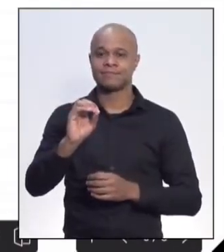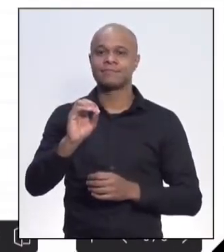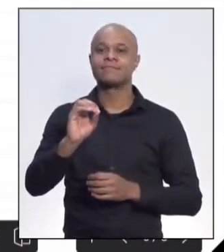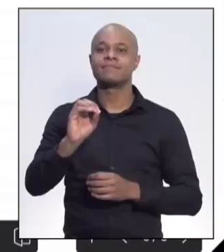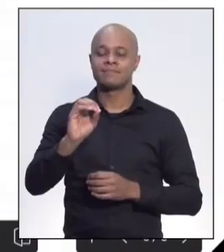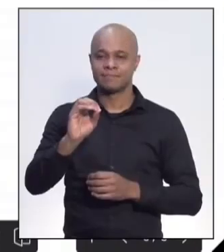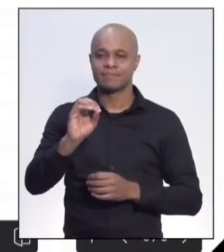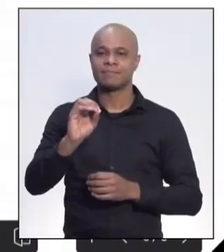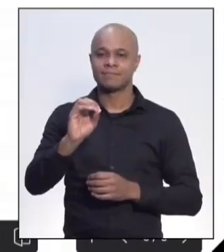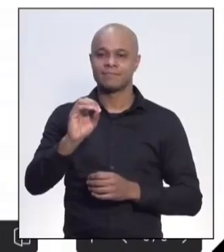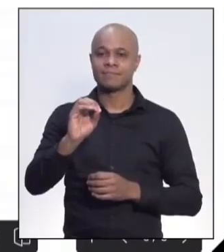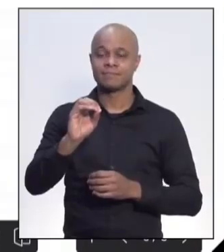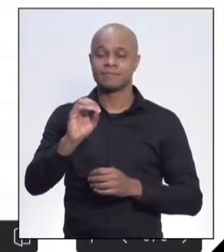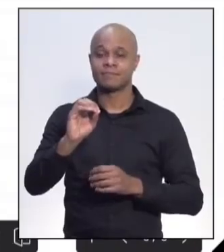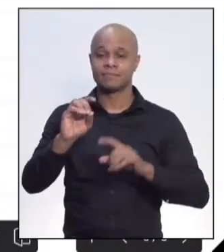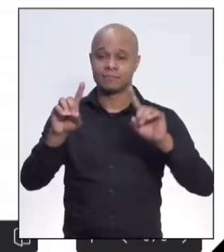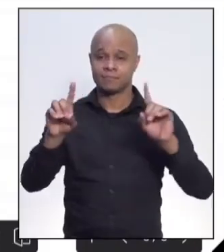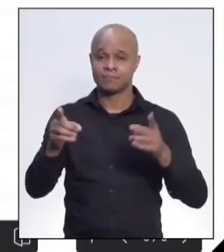ordenado.